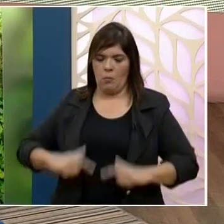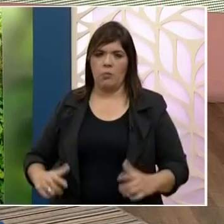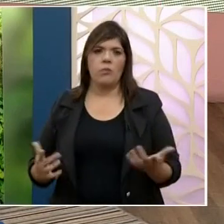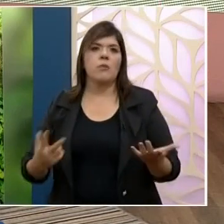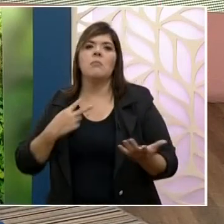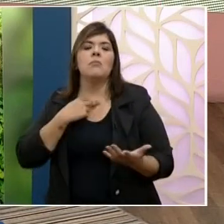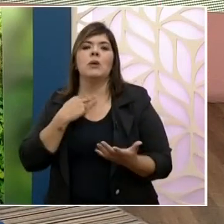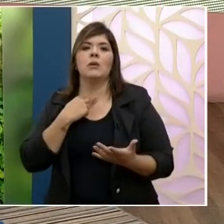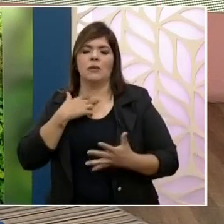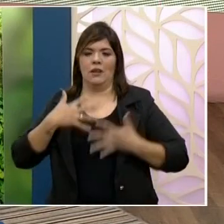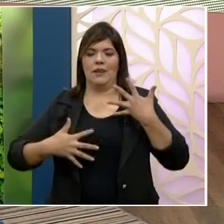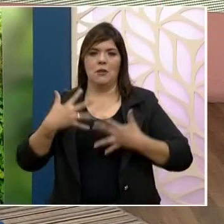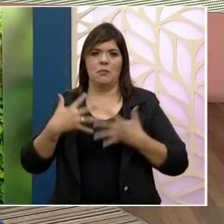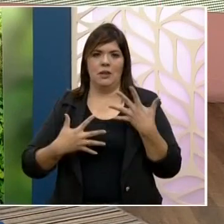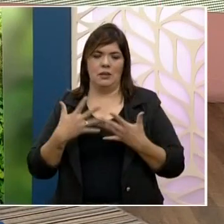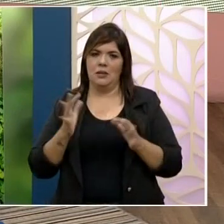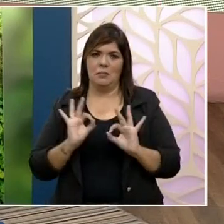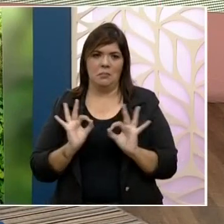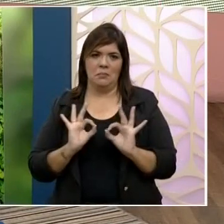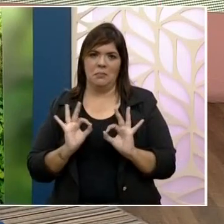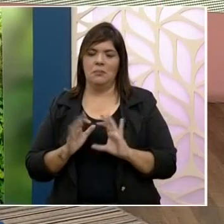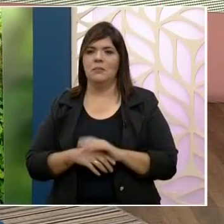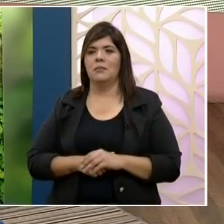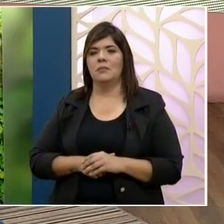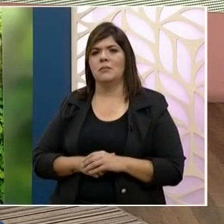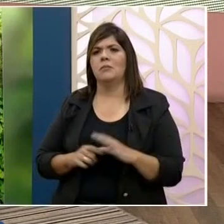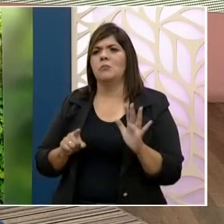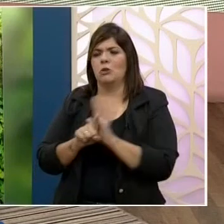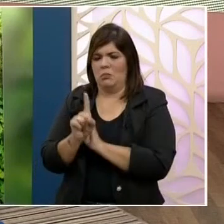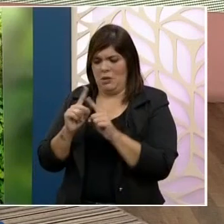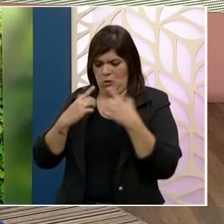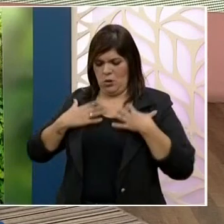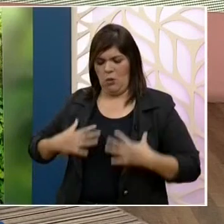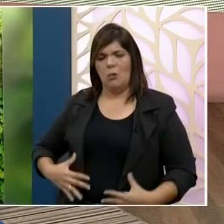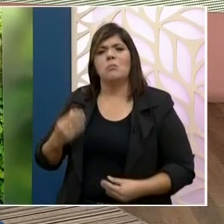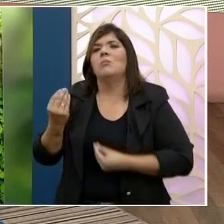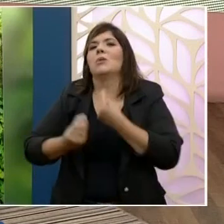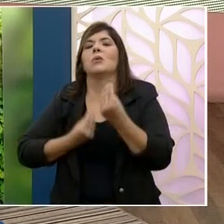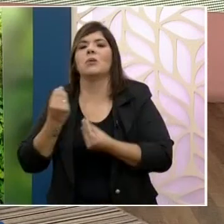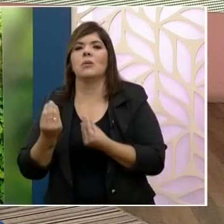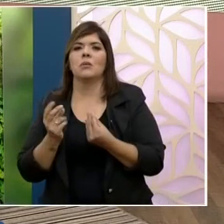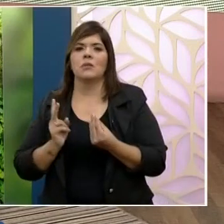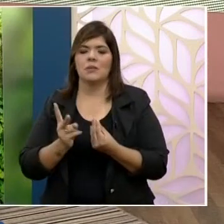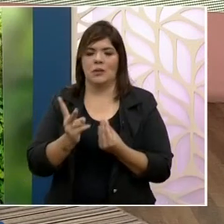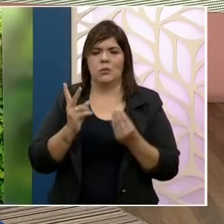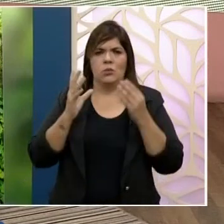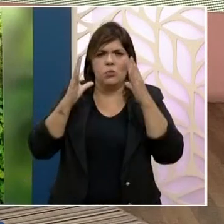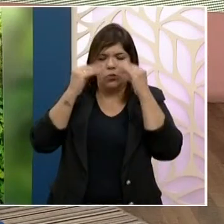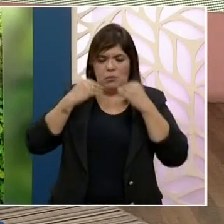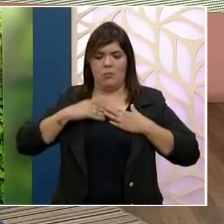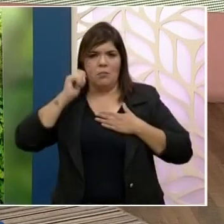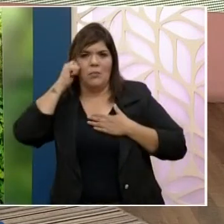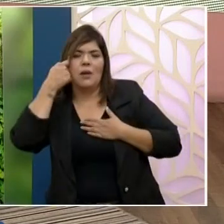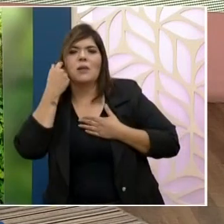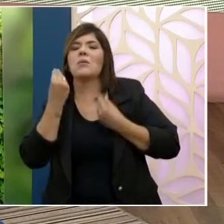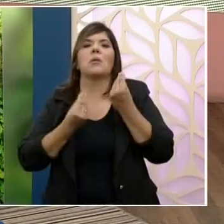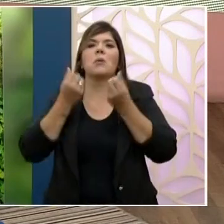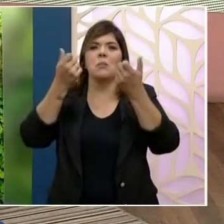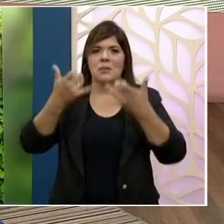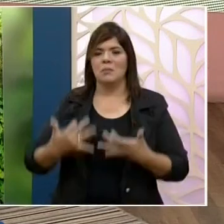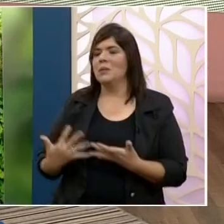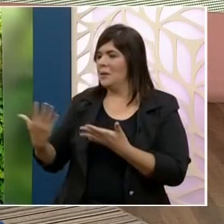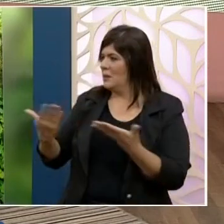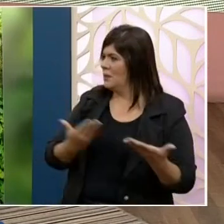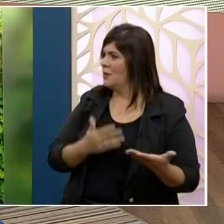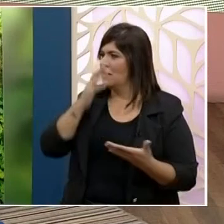ter outras coisas que chamem a atenção. E aí a gente perguntou, e a roupa, né? Vocês geralmente ficam de roupa mais escura também, e eu queria que você falasse isso para as